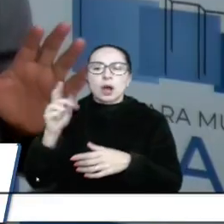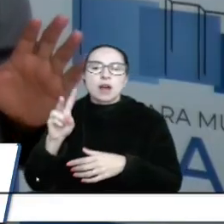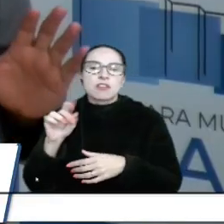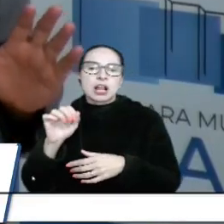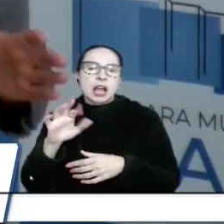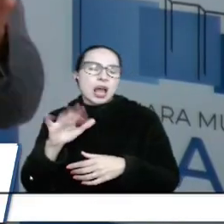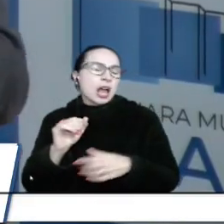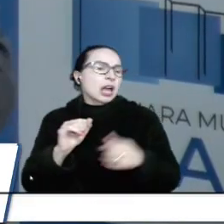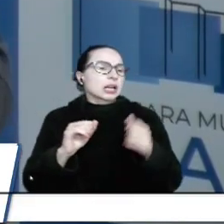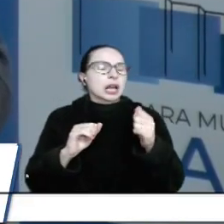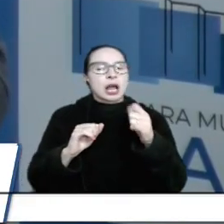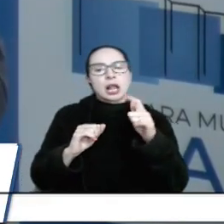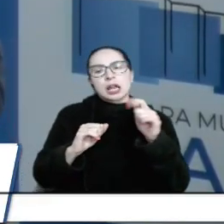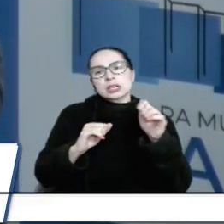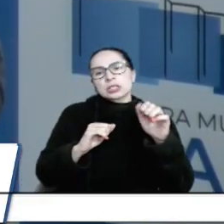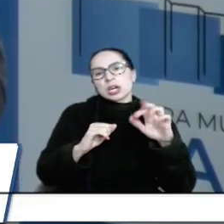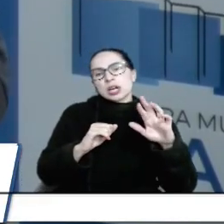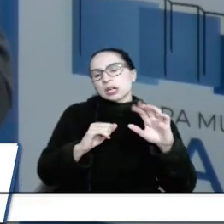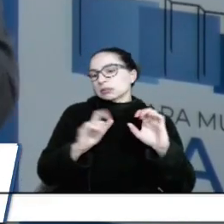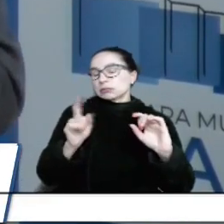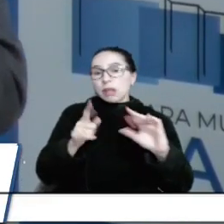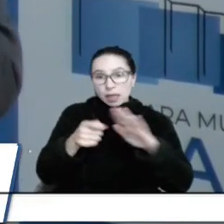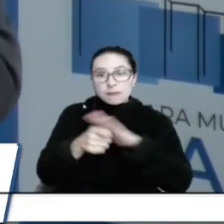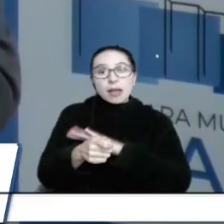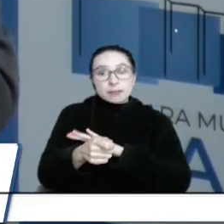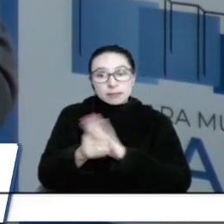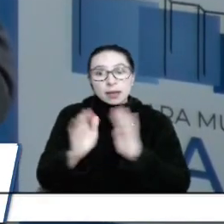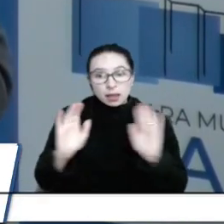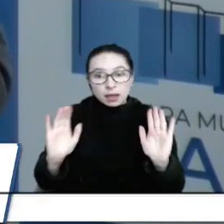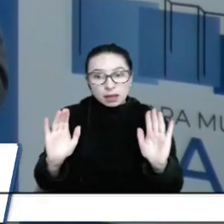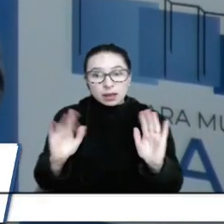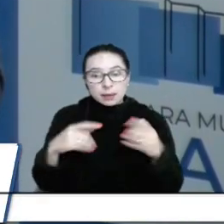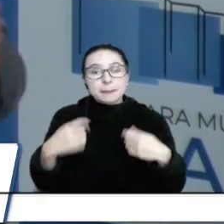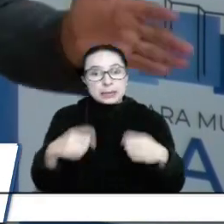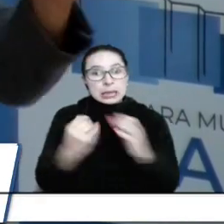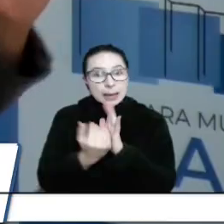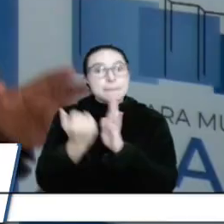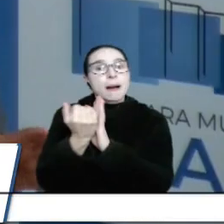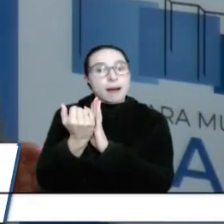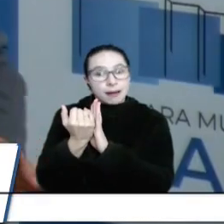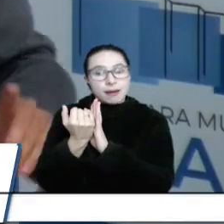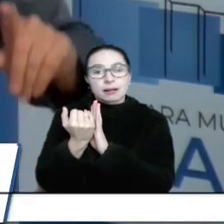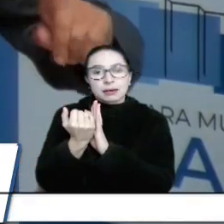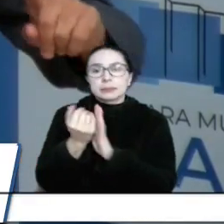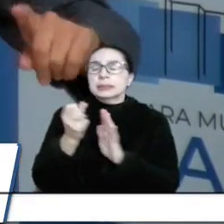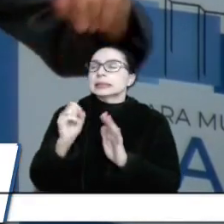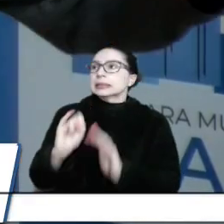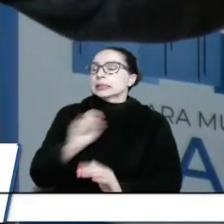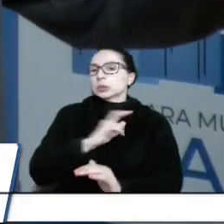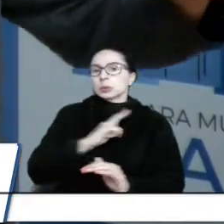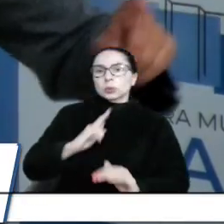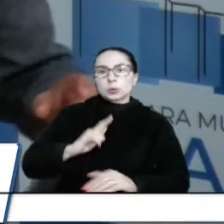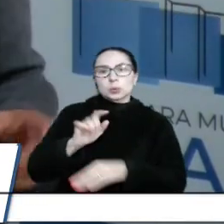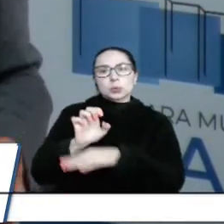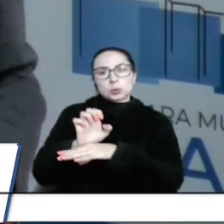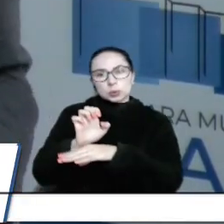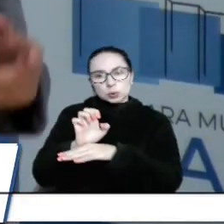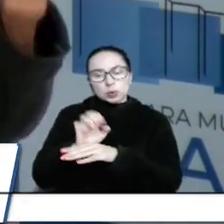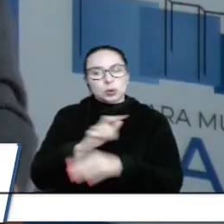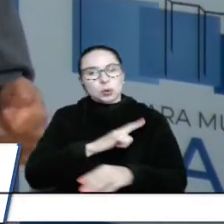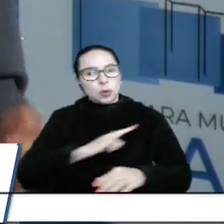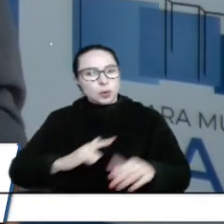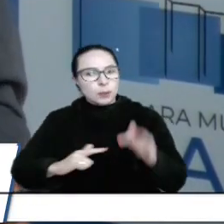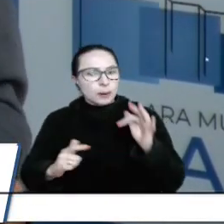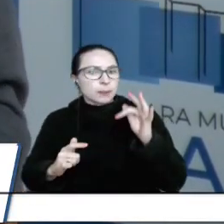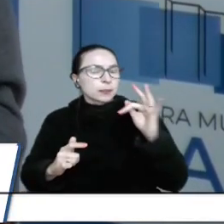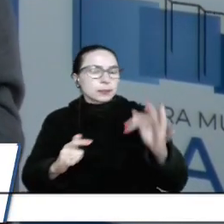Alexandre. É porque está investindo. Precisa mais. Mas se o governo do estado e o governo federal